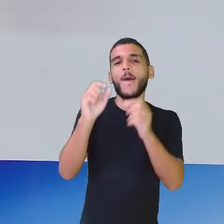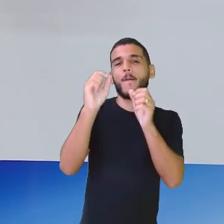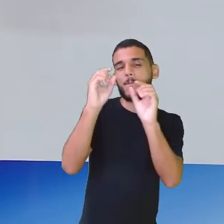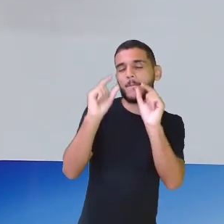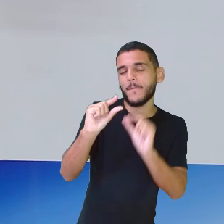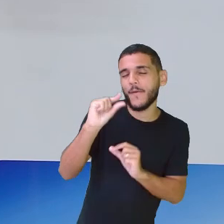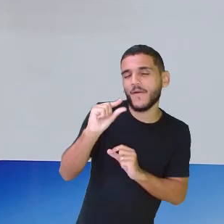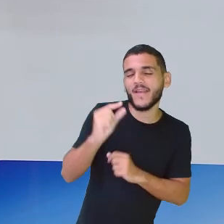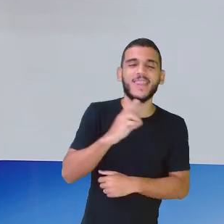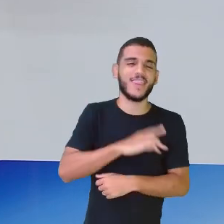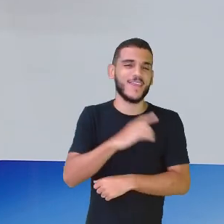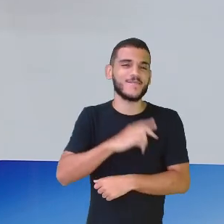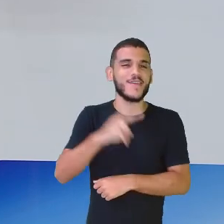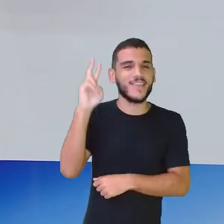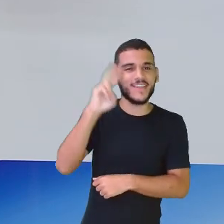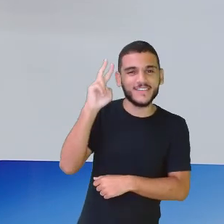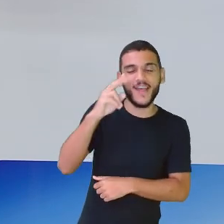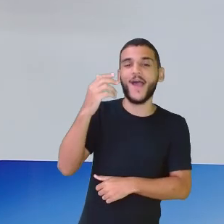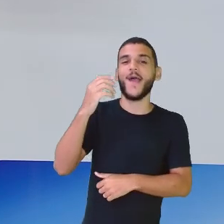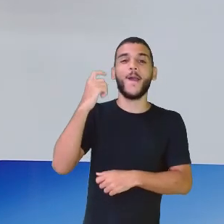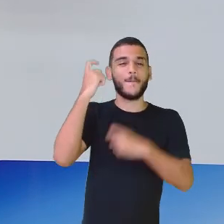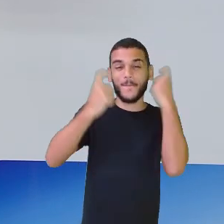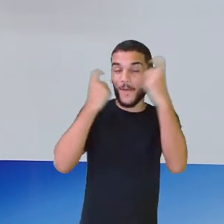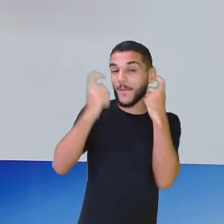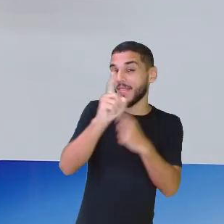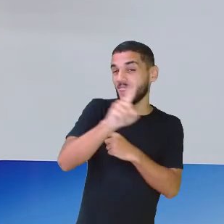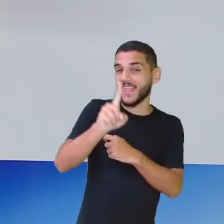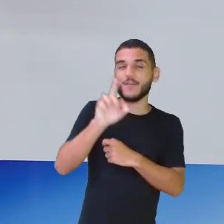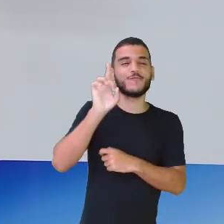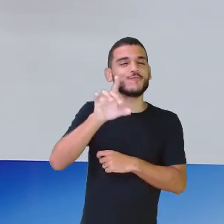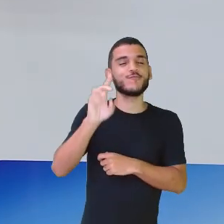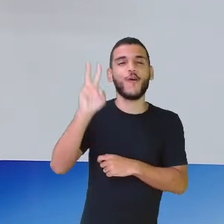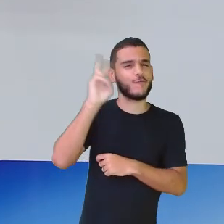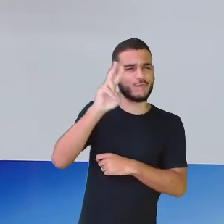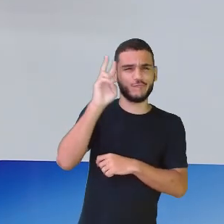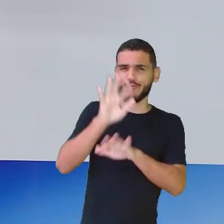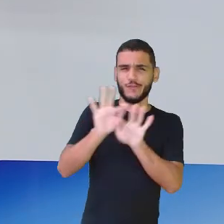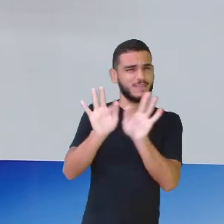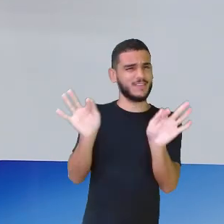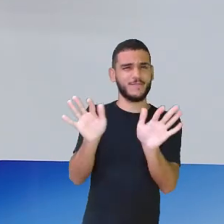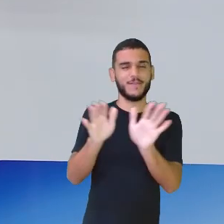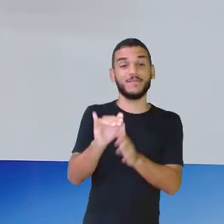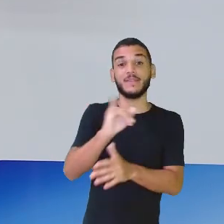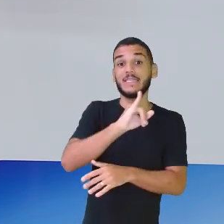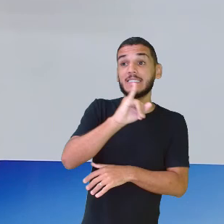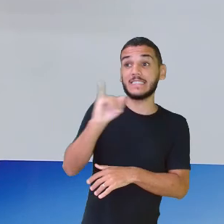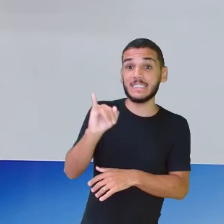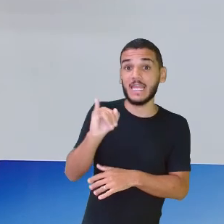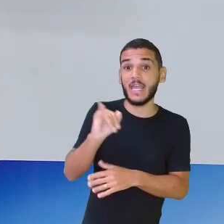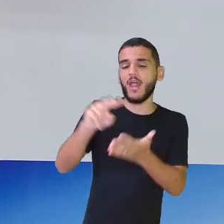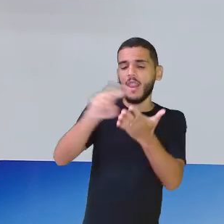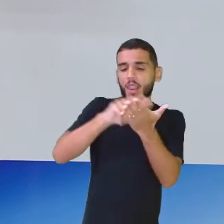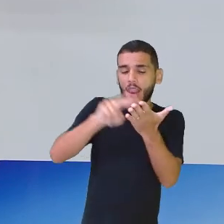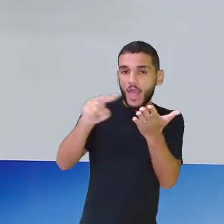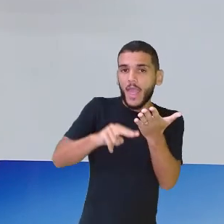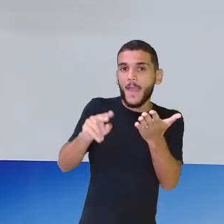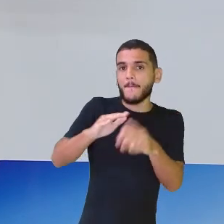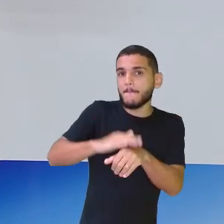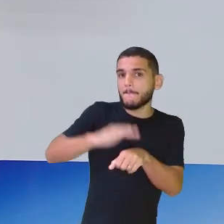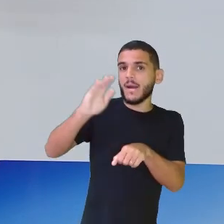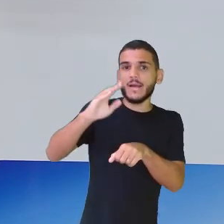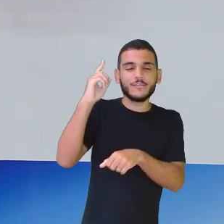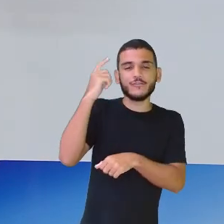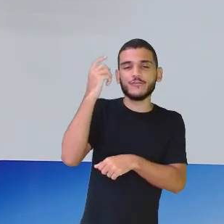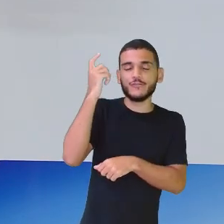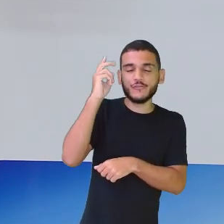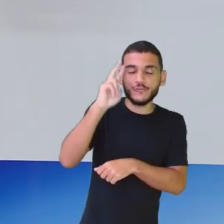da história. Mas não se preocupa não, tá? É só uma historinha. E se você quiser ler mais historinhas, a dica que eu